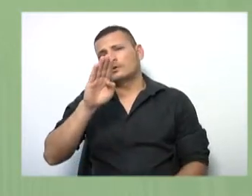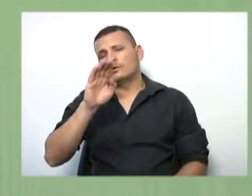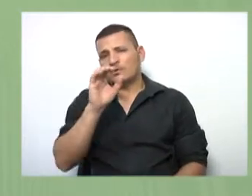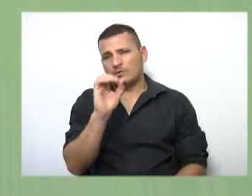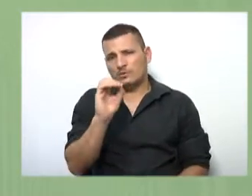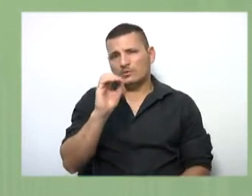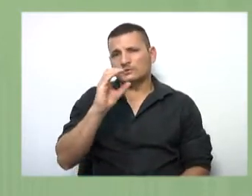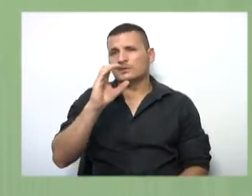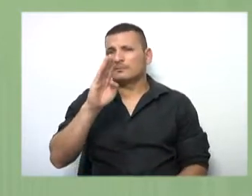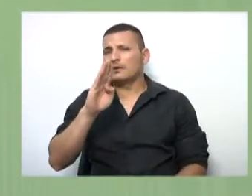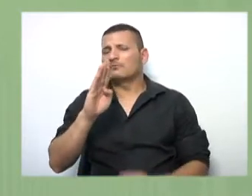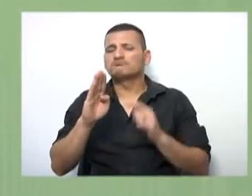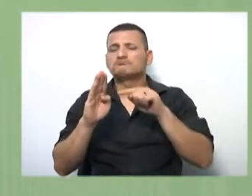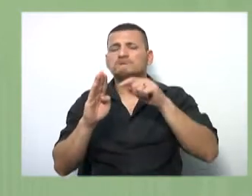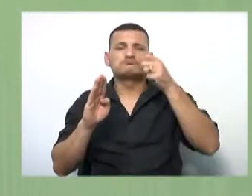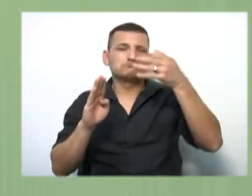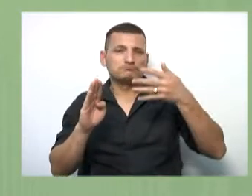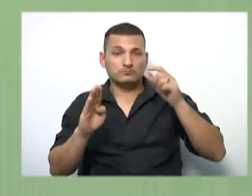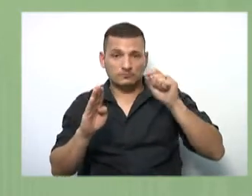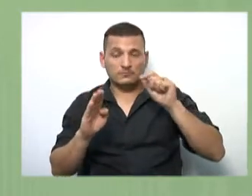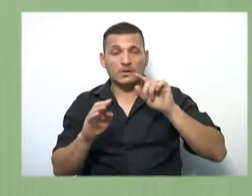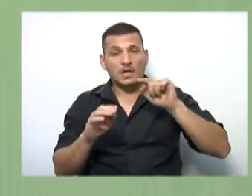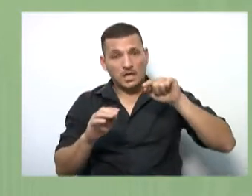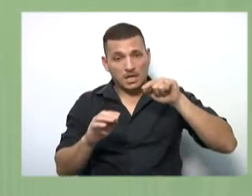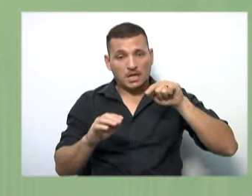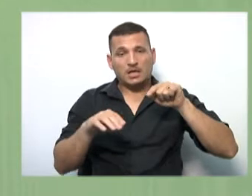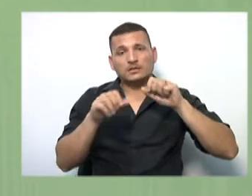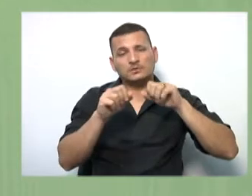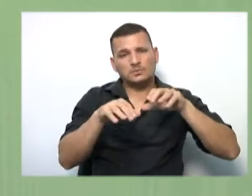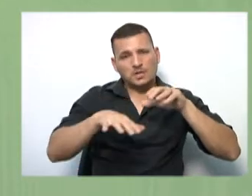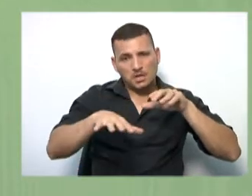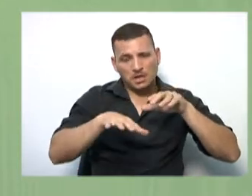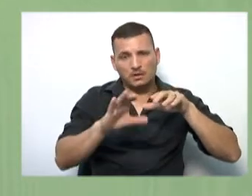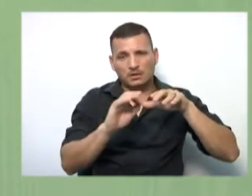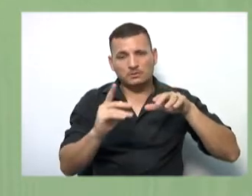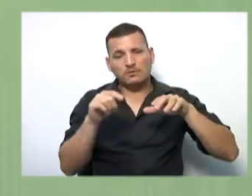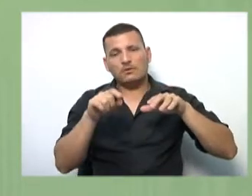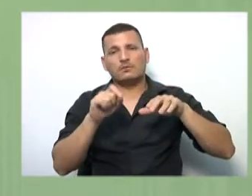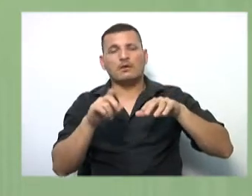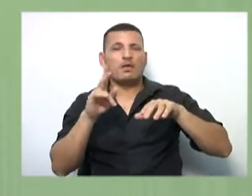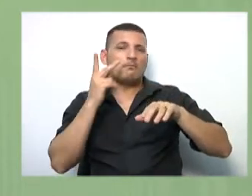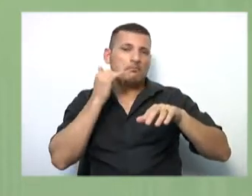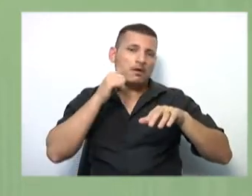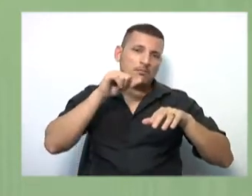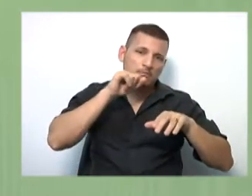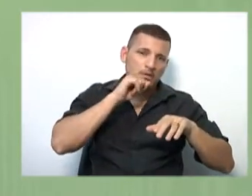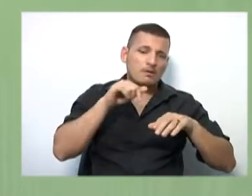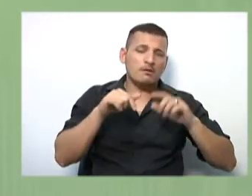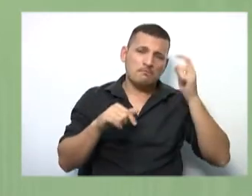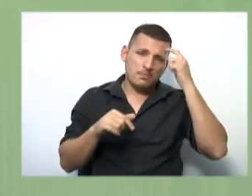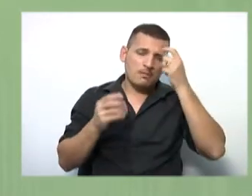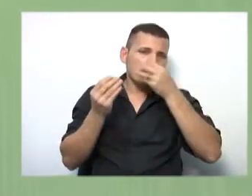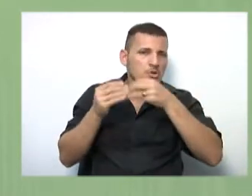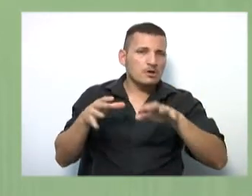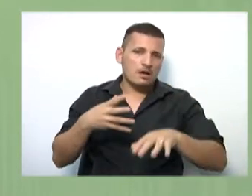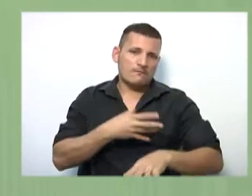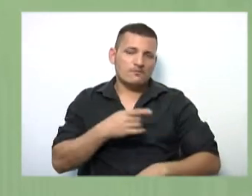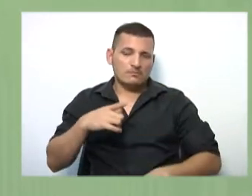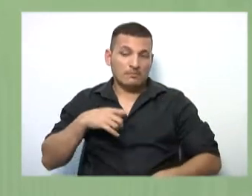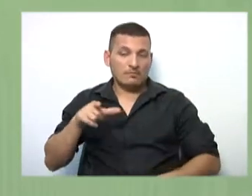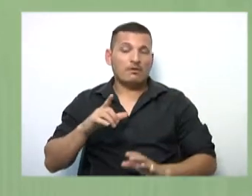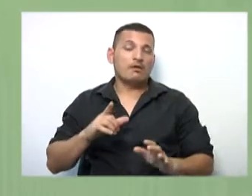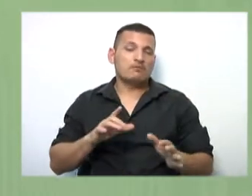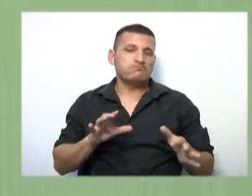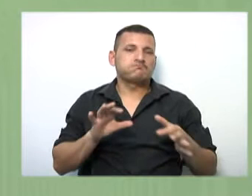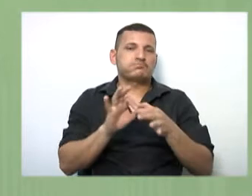de alunos que se sentem prejudicados pela situação educacional dos seus filhos. E aí, ele